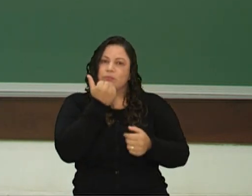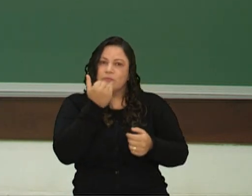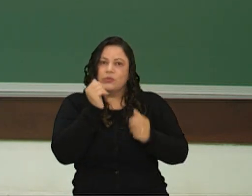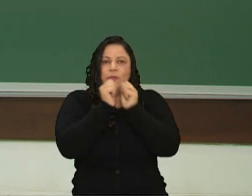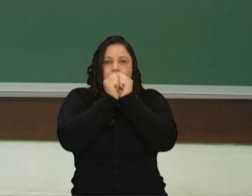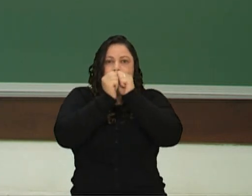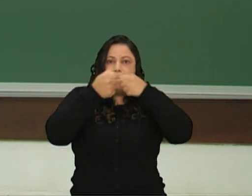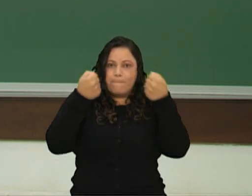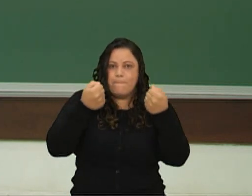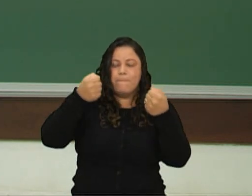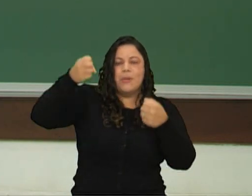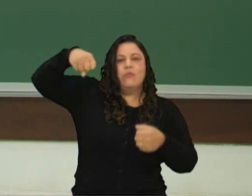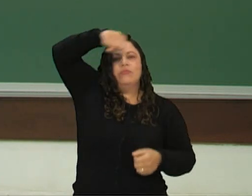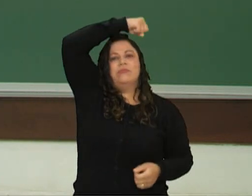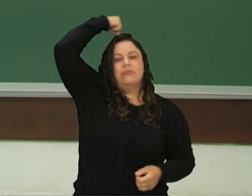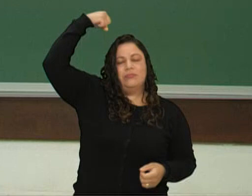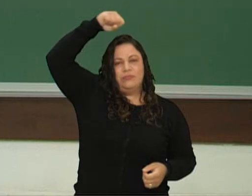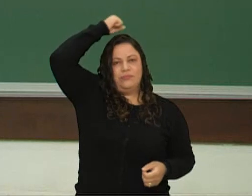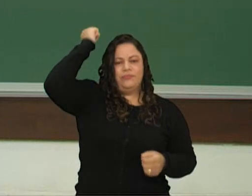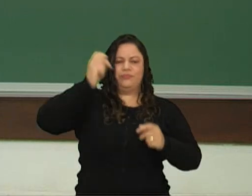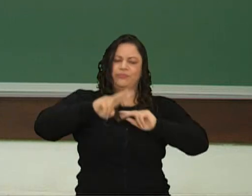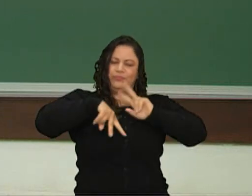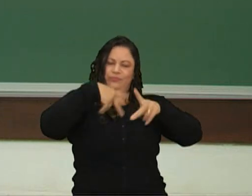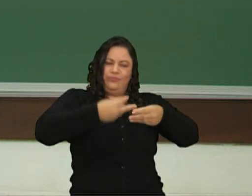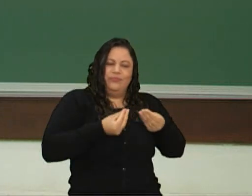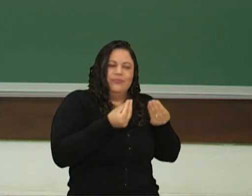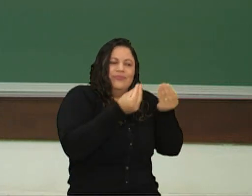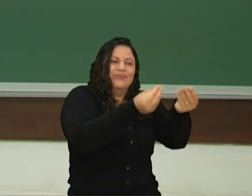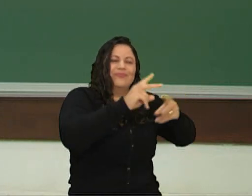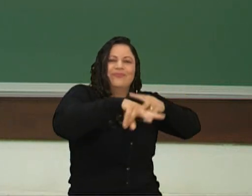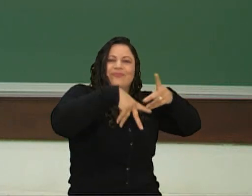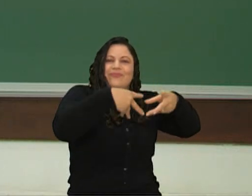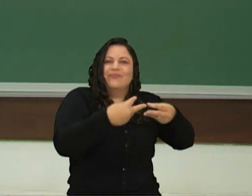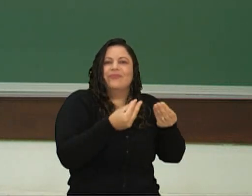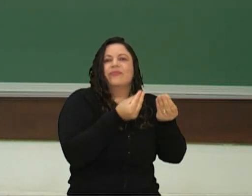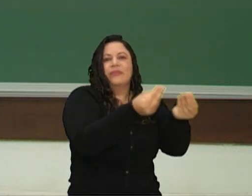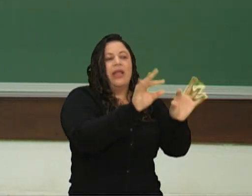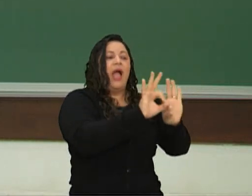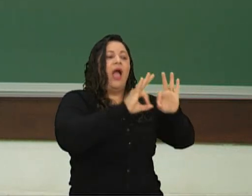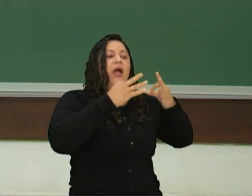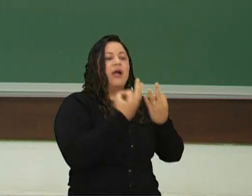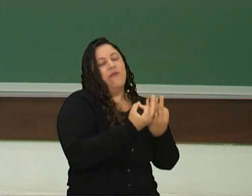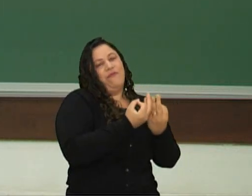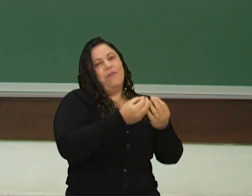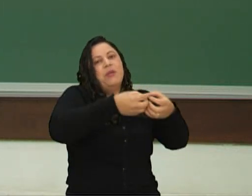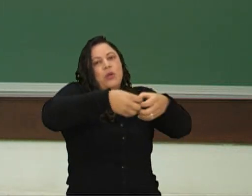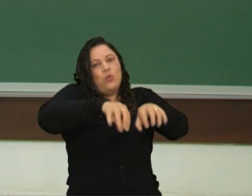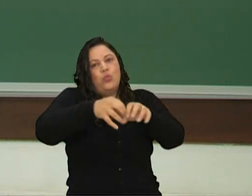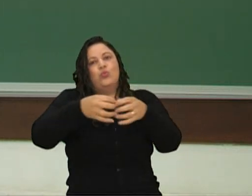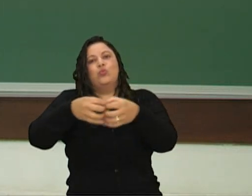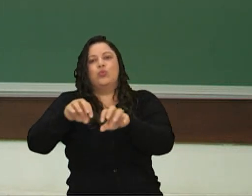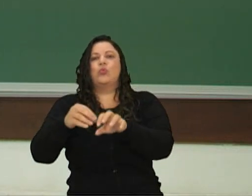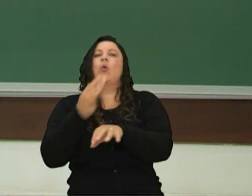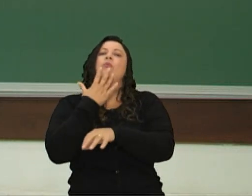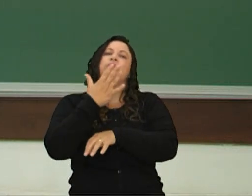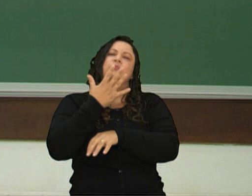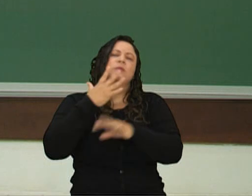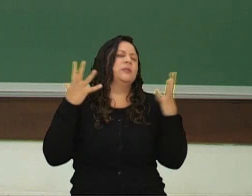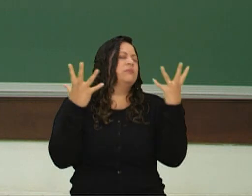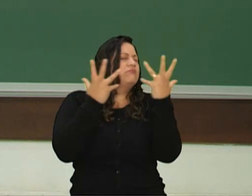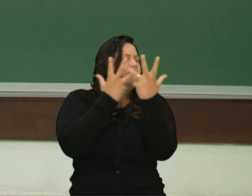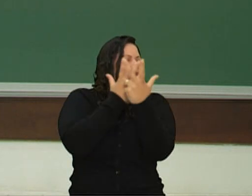abençoado, eles também presenteiam-se, os familiares, com esses ovos, essas peçancas que são muito